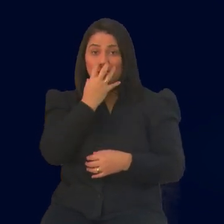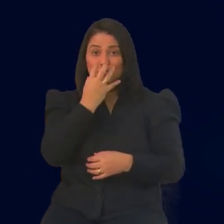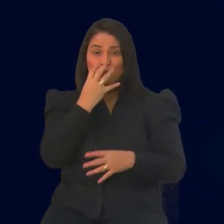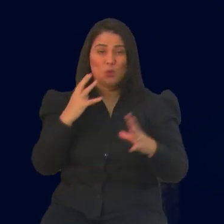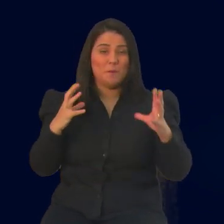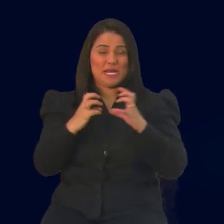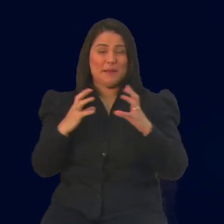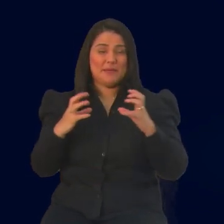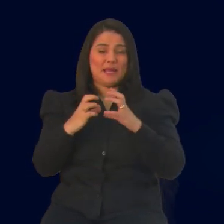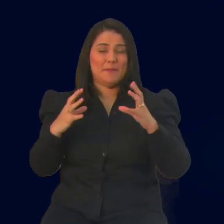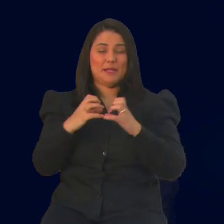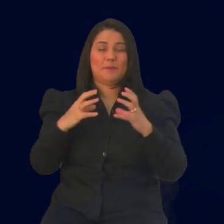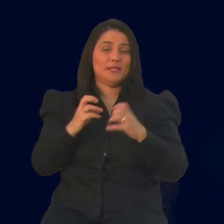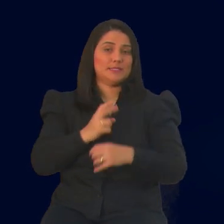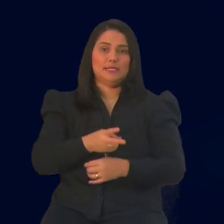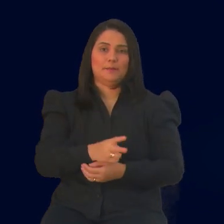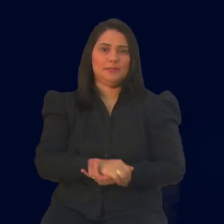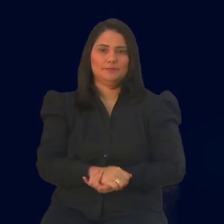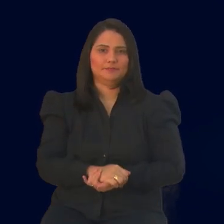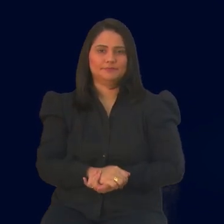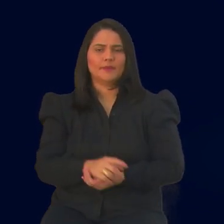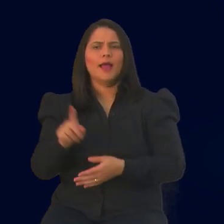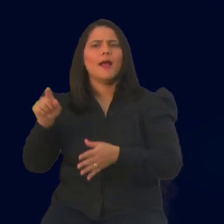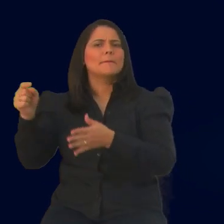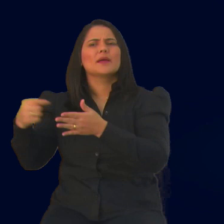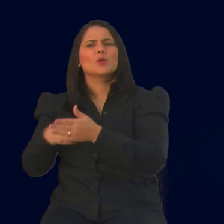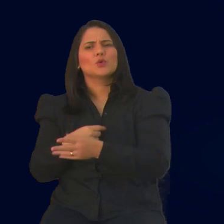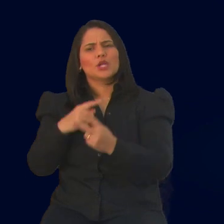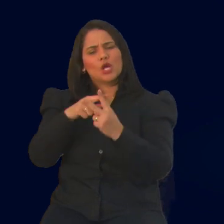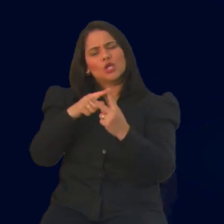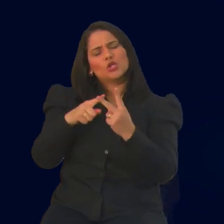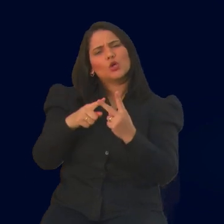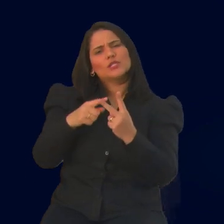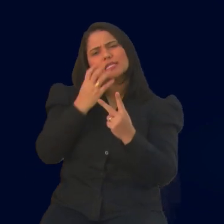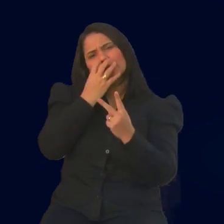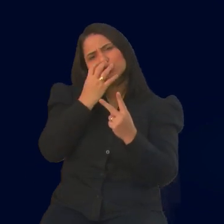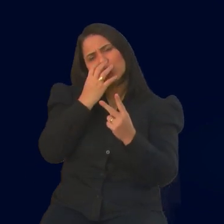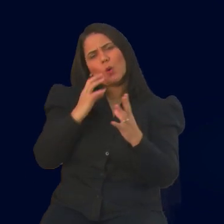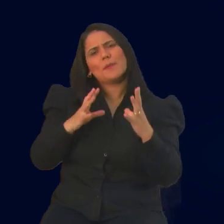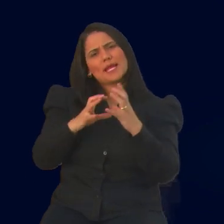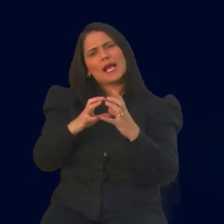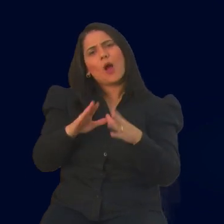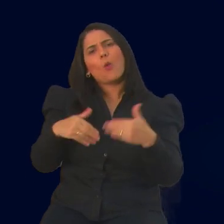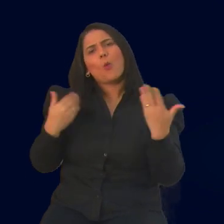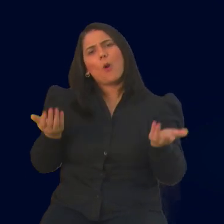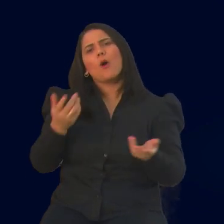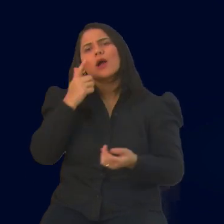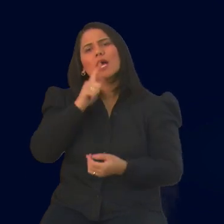E aí quando então lhe perguntaram, se os dois cachorros começassem a brigar, qual deles ganharia essa